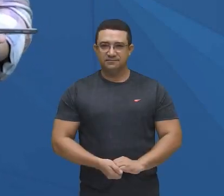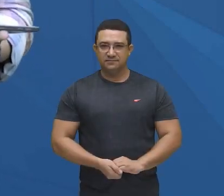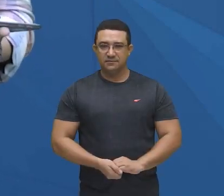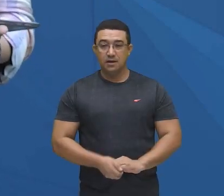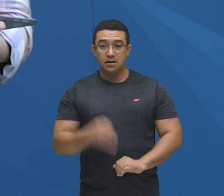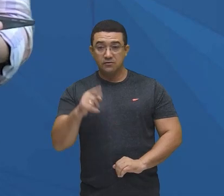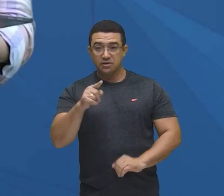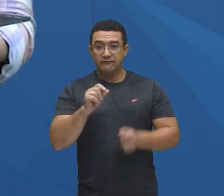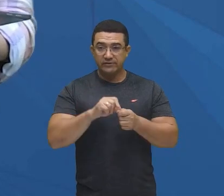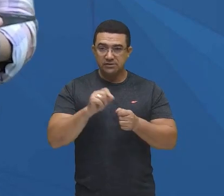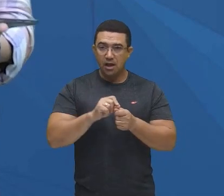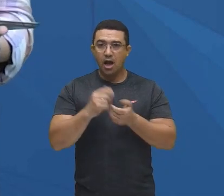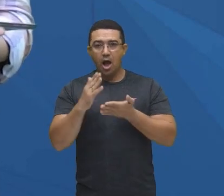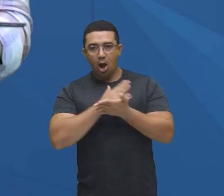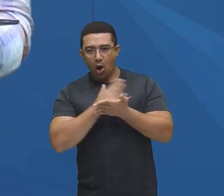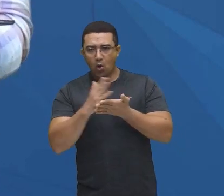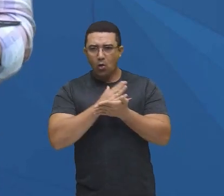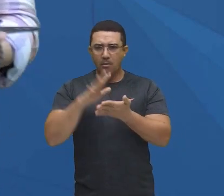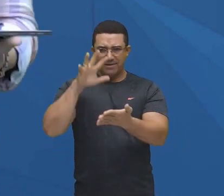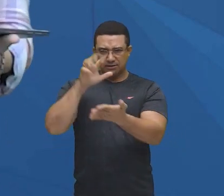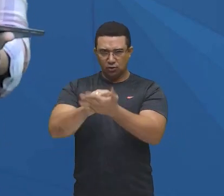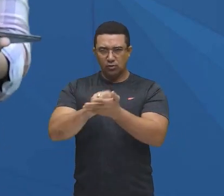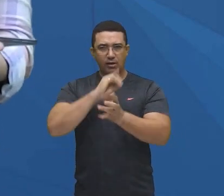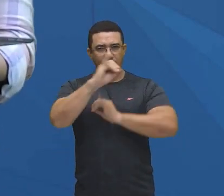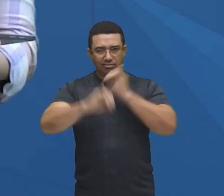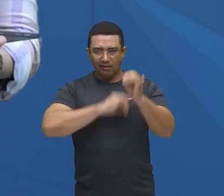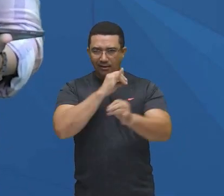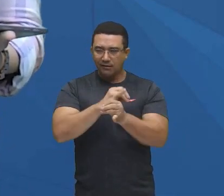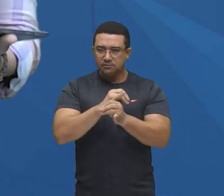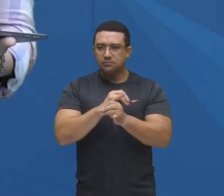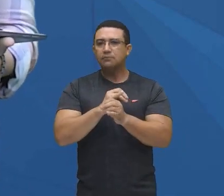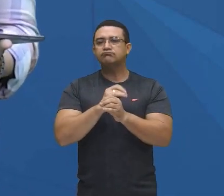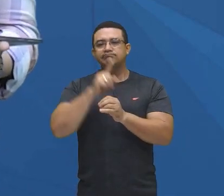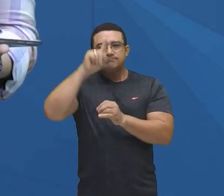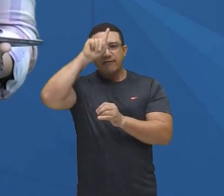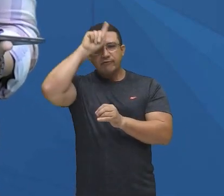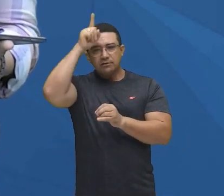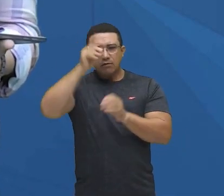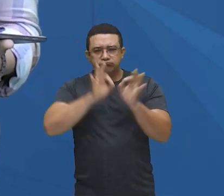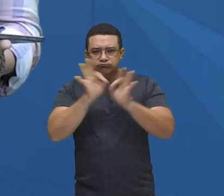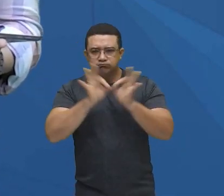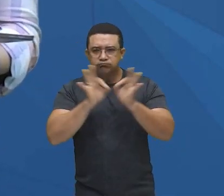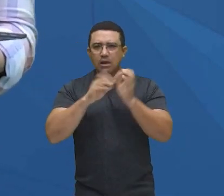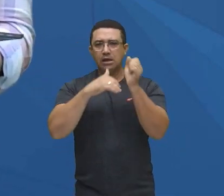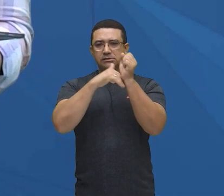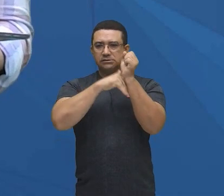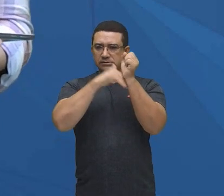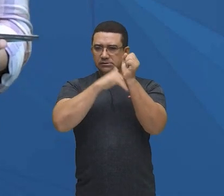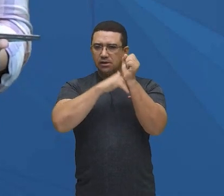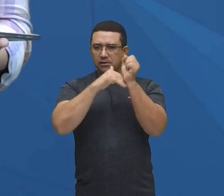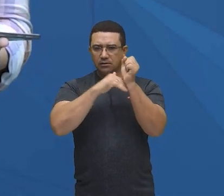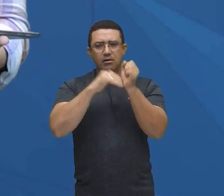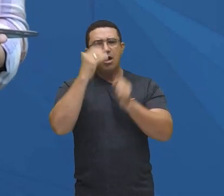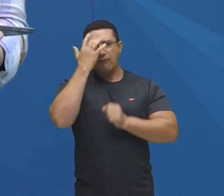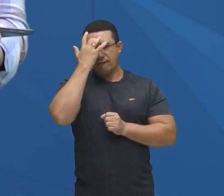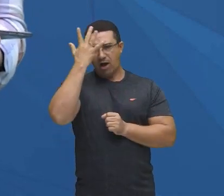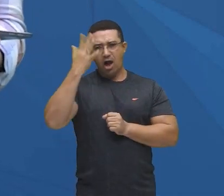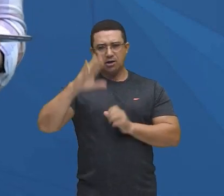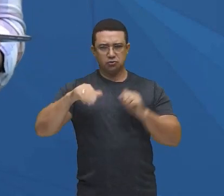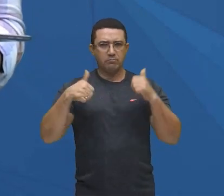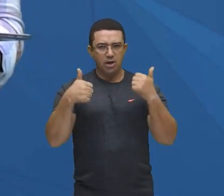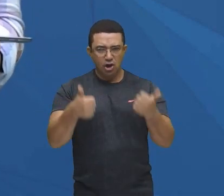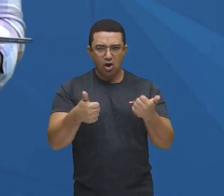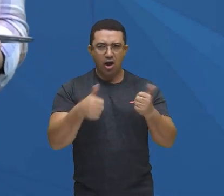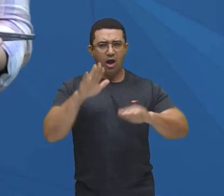registro na internet que peça, porque tá muito fácil, tá muito manjado e normalmente os serviços de senha já pedem pra gente adicionar